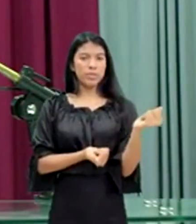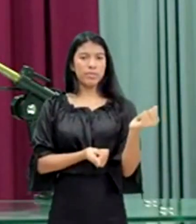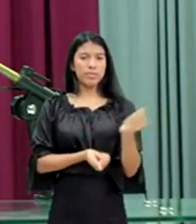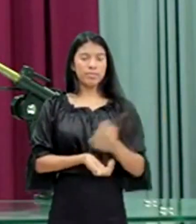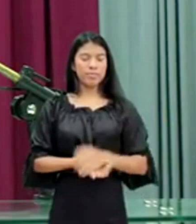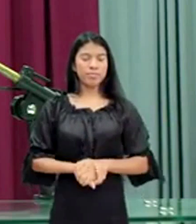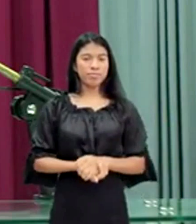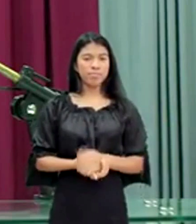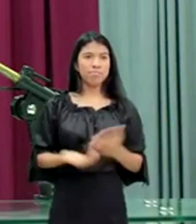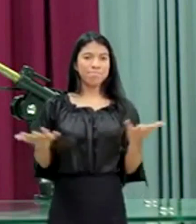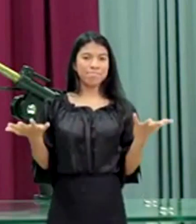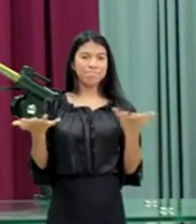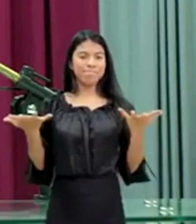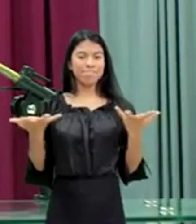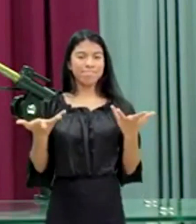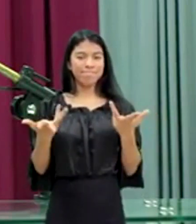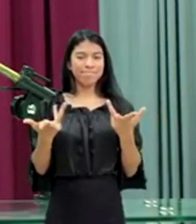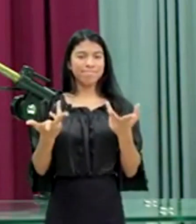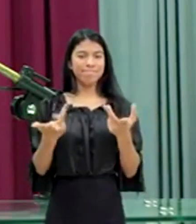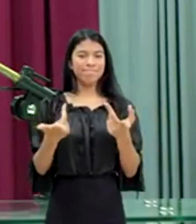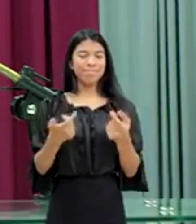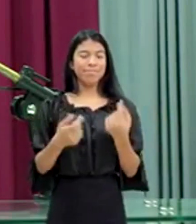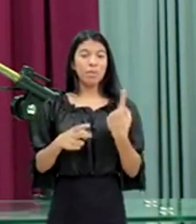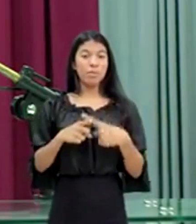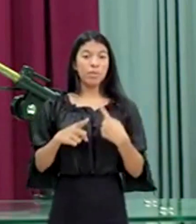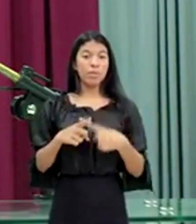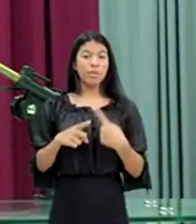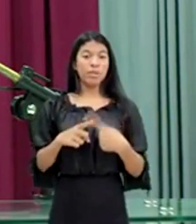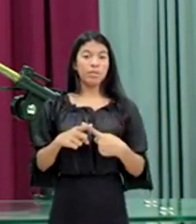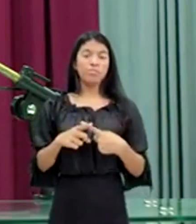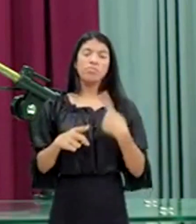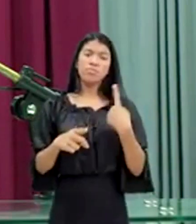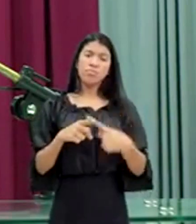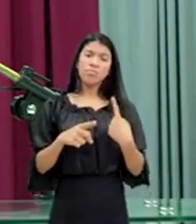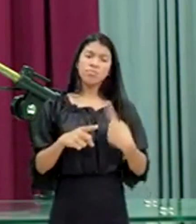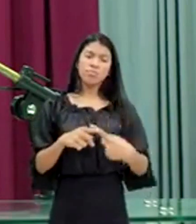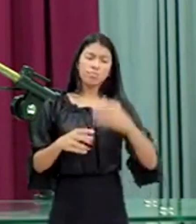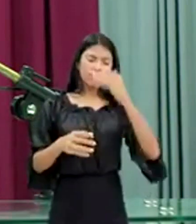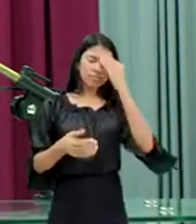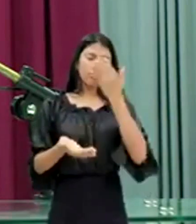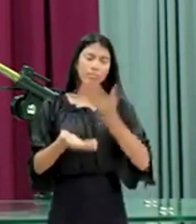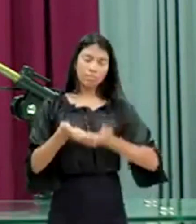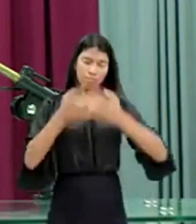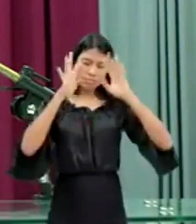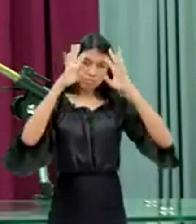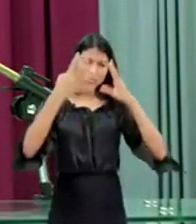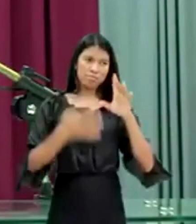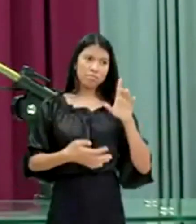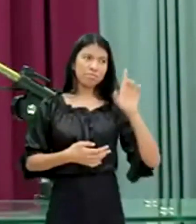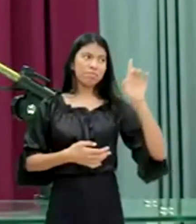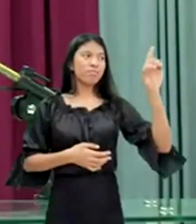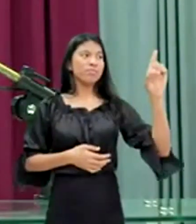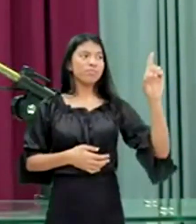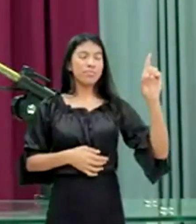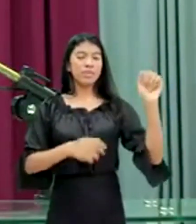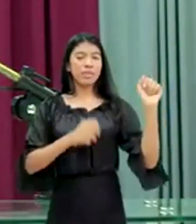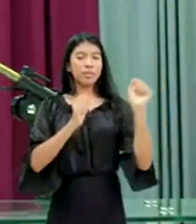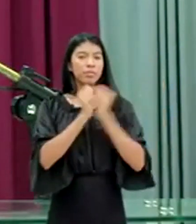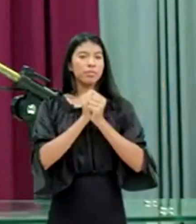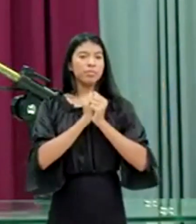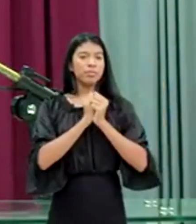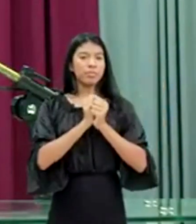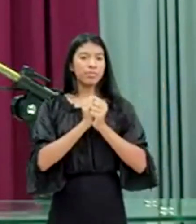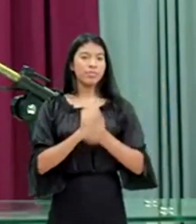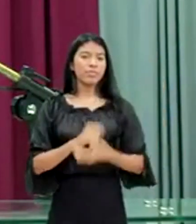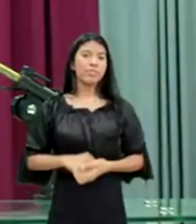Maravilha! Por que isso? Porque resolveu crer em Deus, porque resolveu ficar do lado de Deus. Vamos